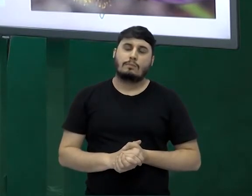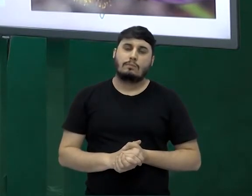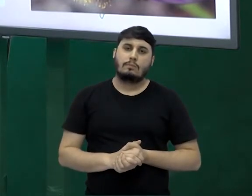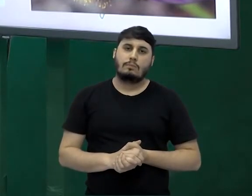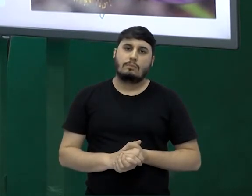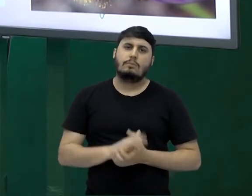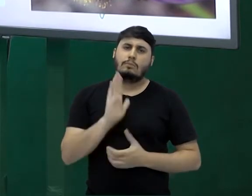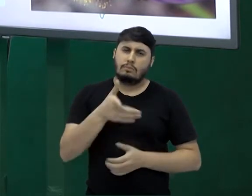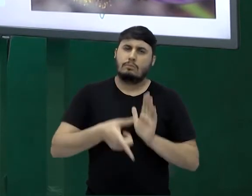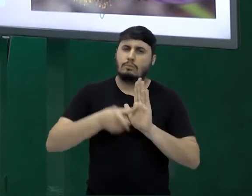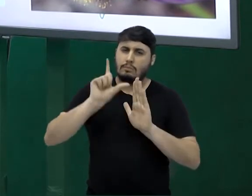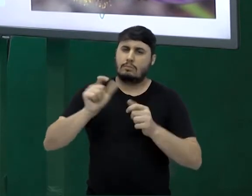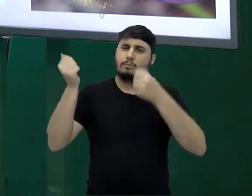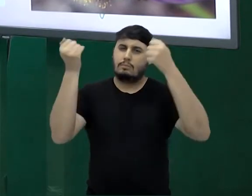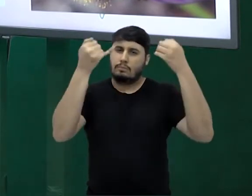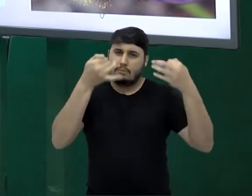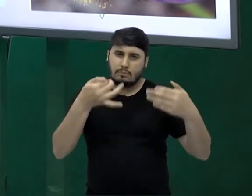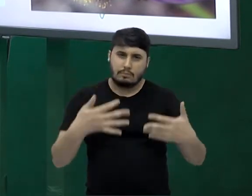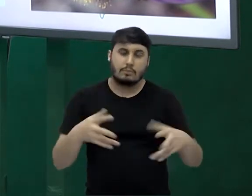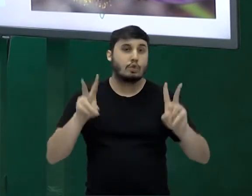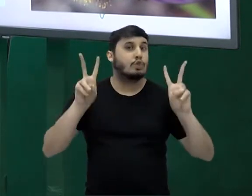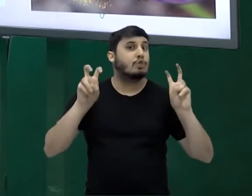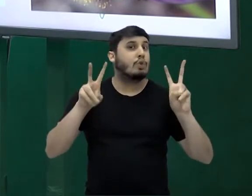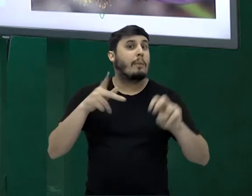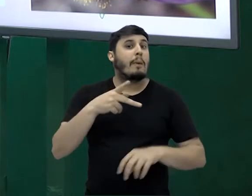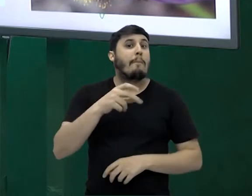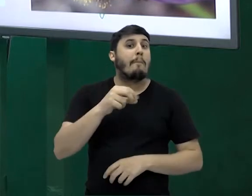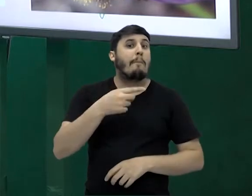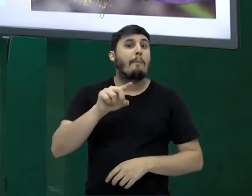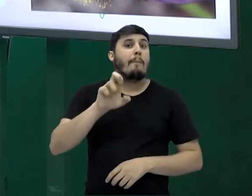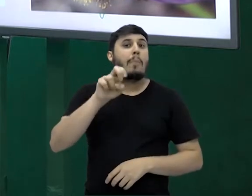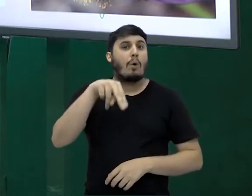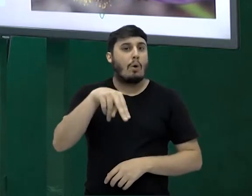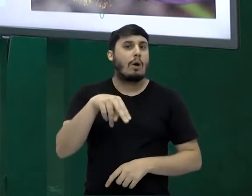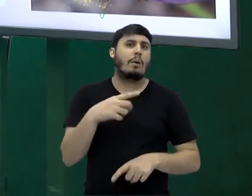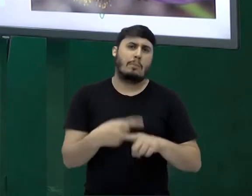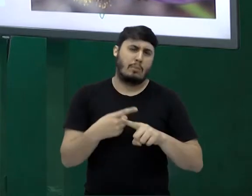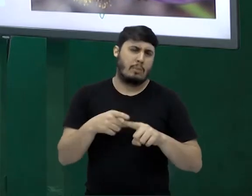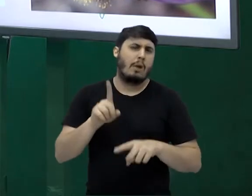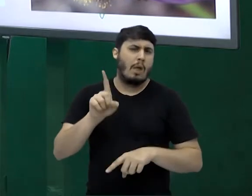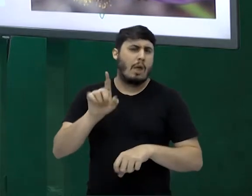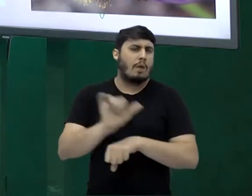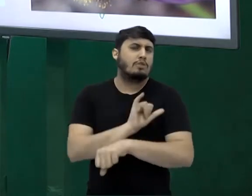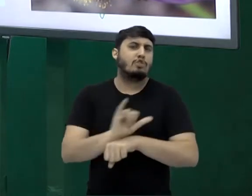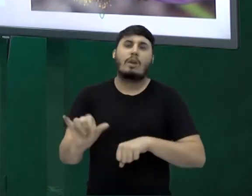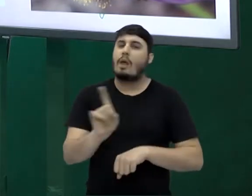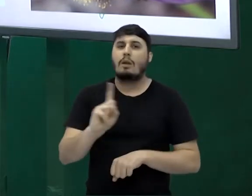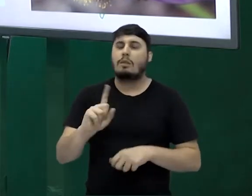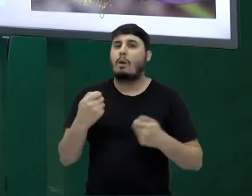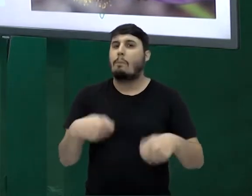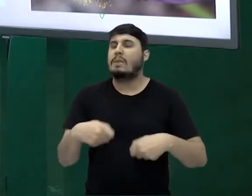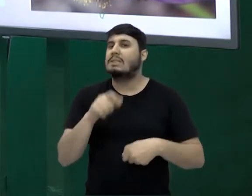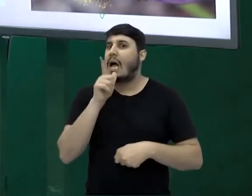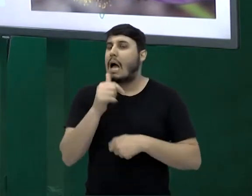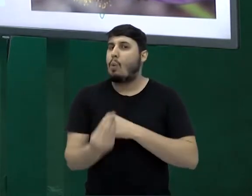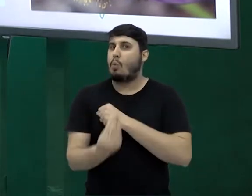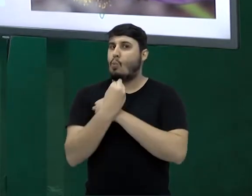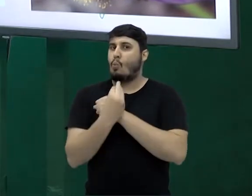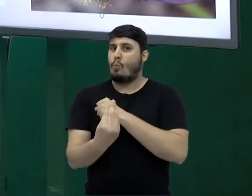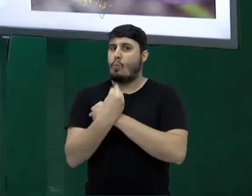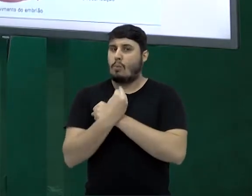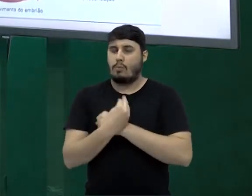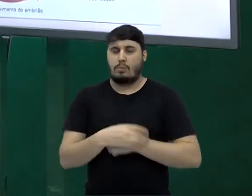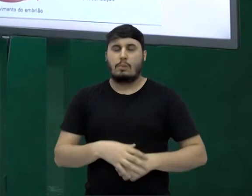E é muito... Aí foi o que eu falei para vocês, já adiantei, eu vou passar, até já adiantei isso para vocês, o pólen como alternativa para você não precisar de água para